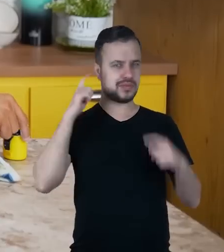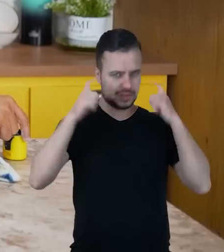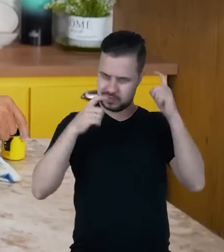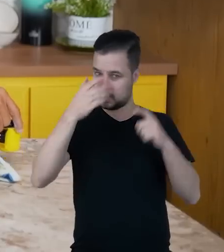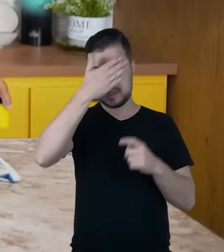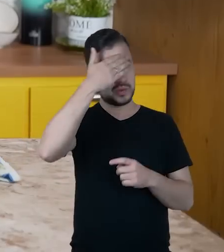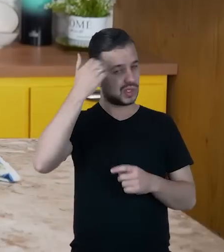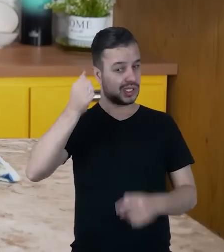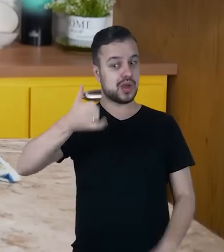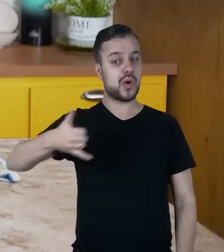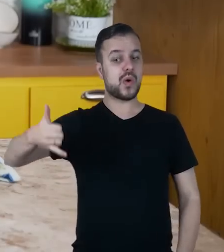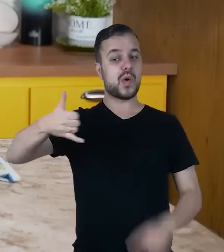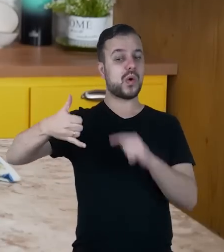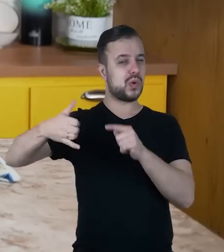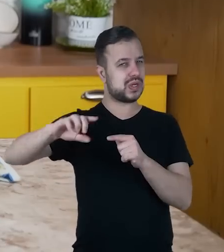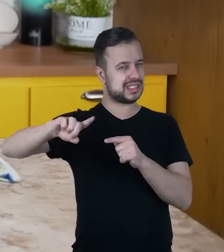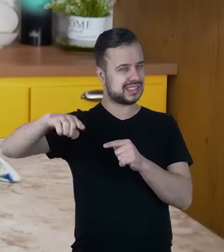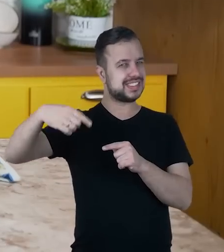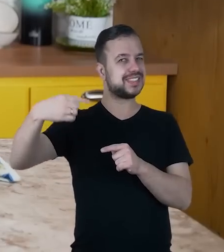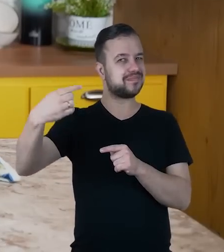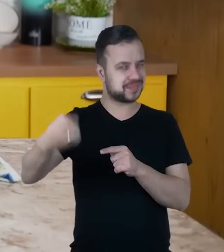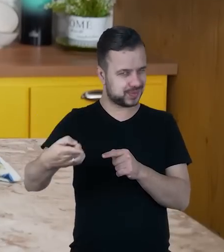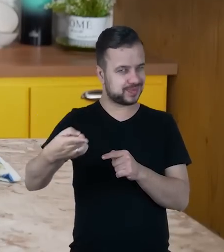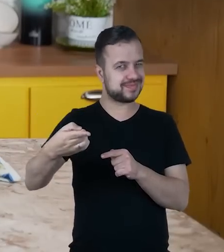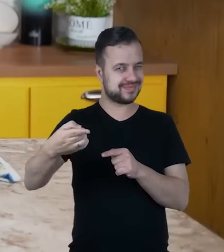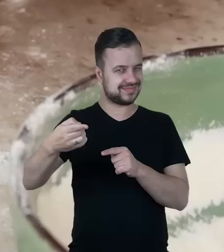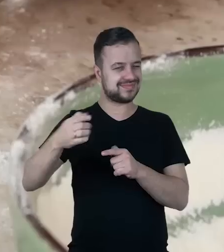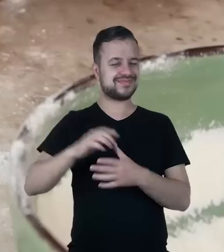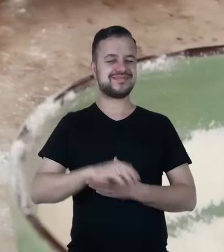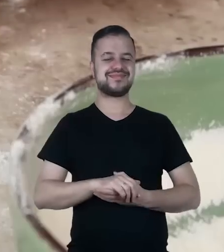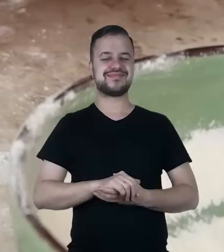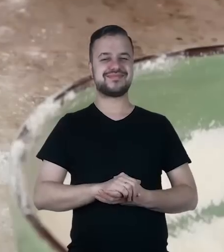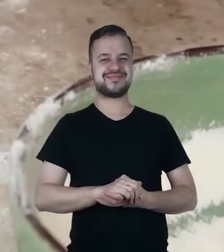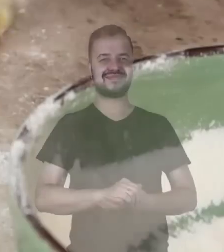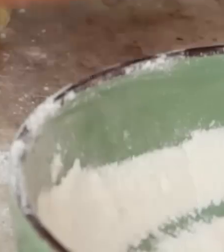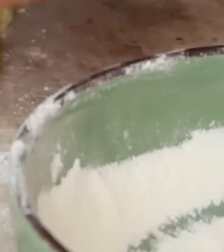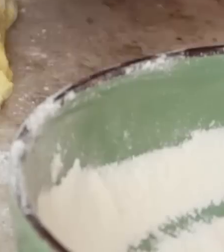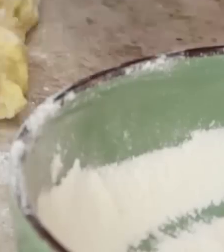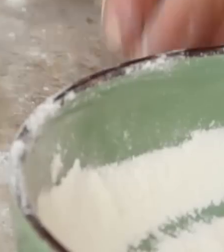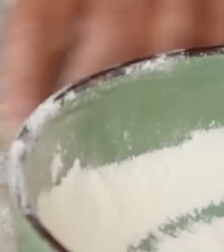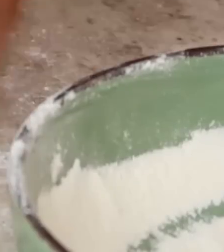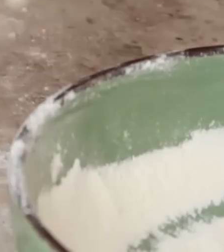que eu não esqueci da gordura, tá aqui o óleo. Não vamos acrescentar nesse momento não.